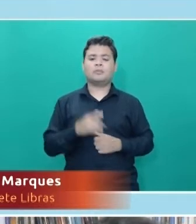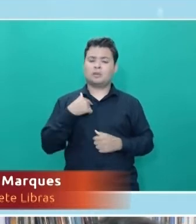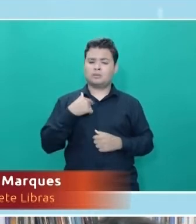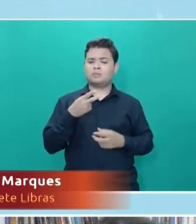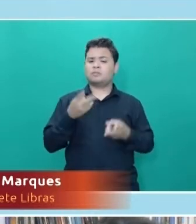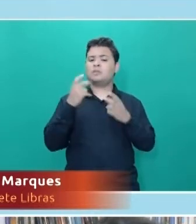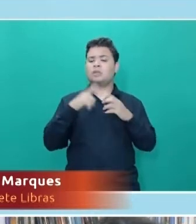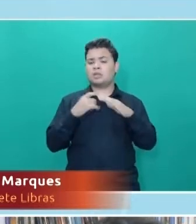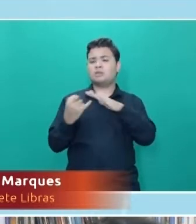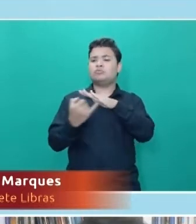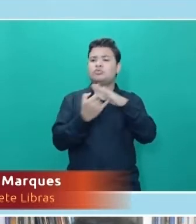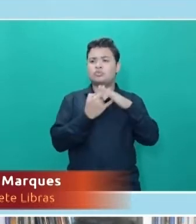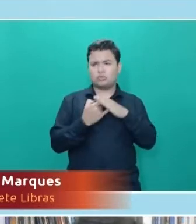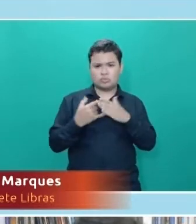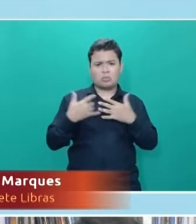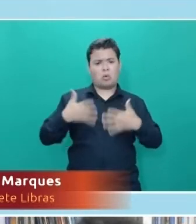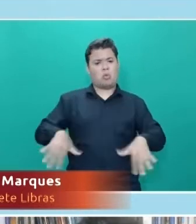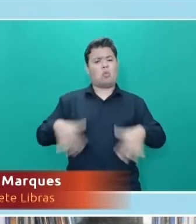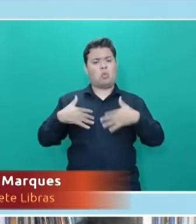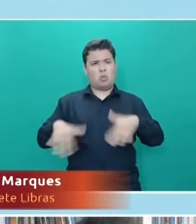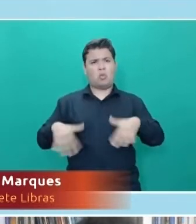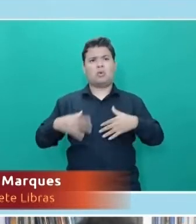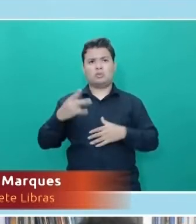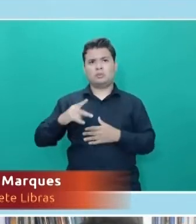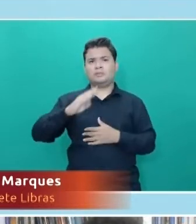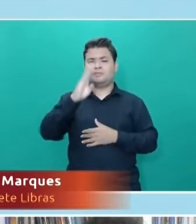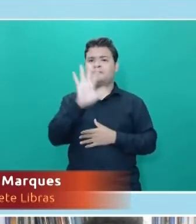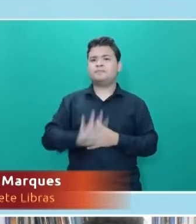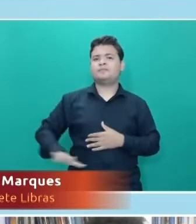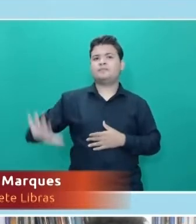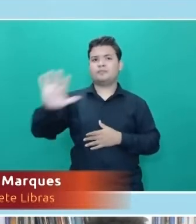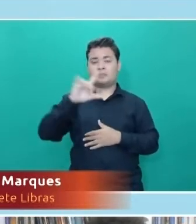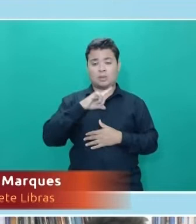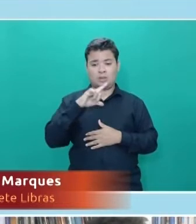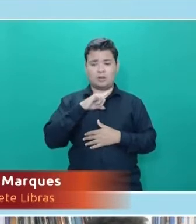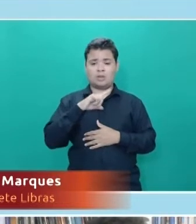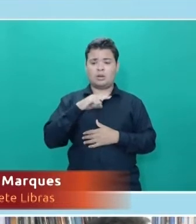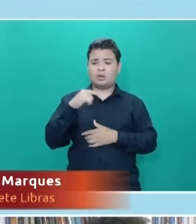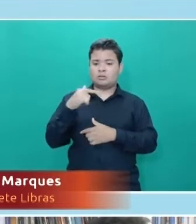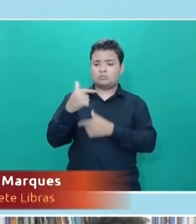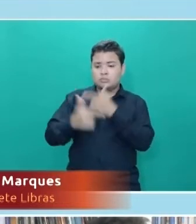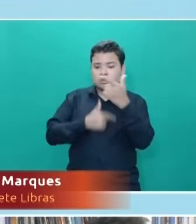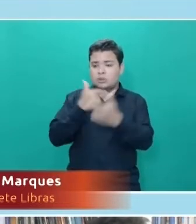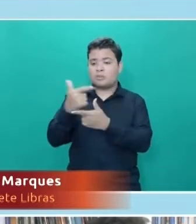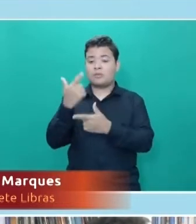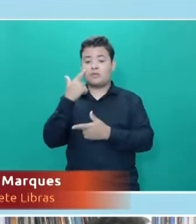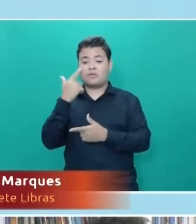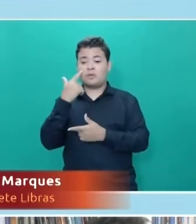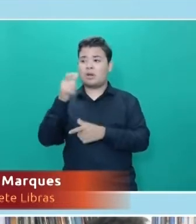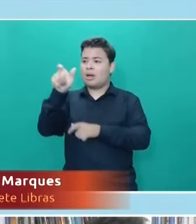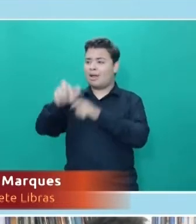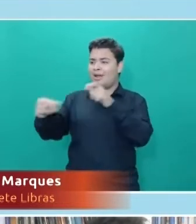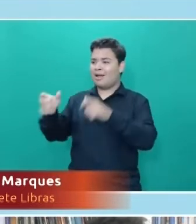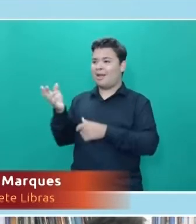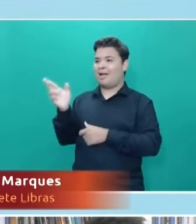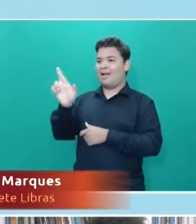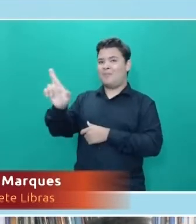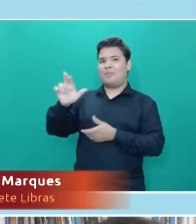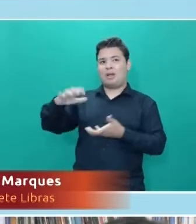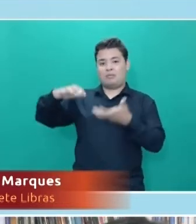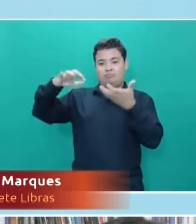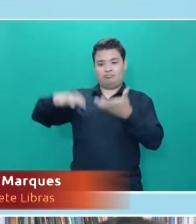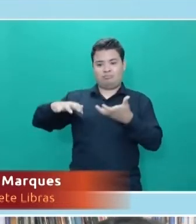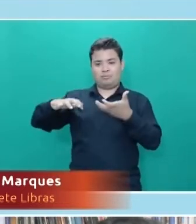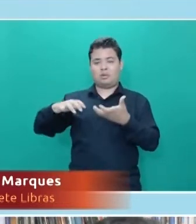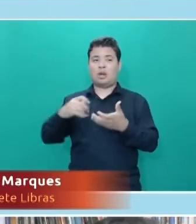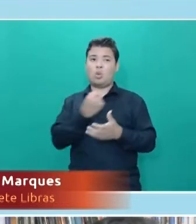fortes hoje no Brasil, Camila, que exercem uma função de números, de embasar os nossos representantes no Congresso Nacional com qual é a